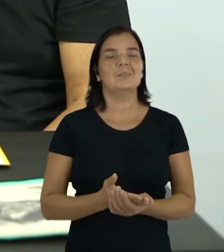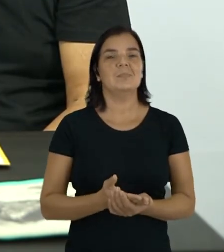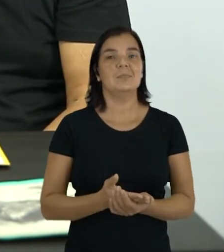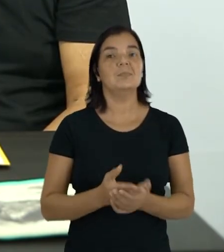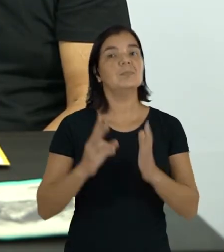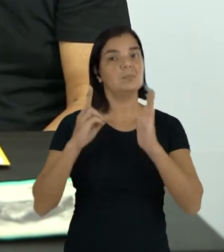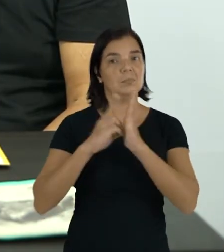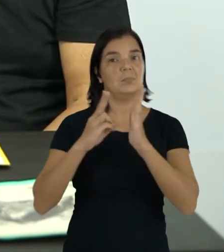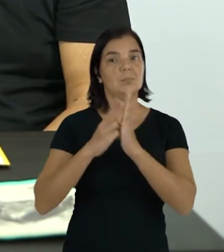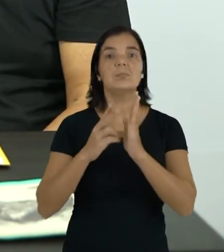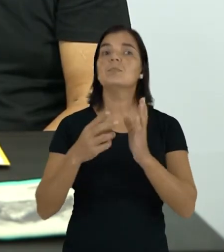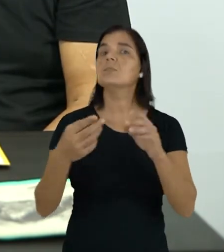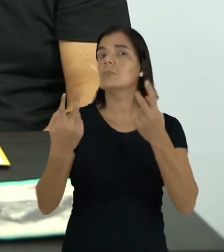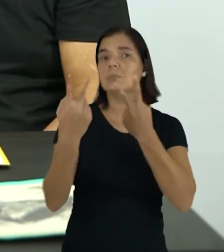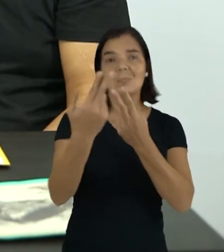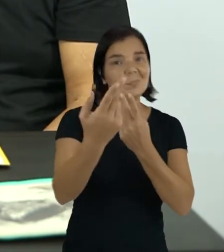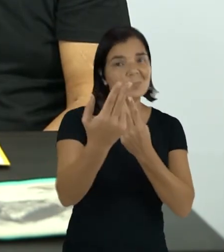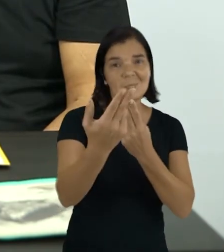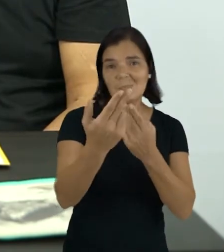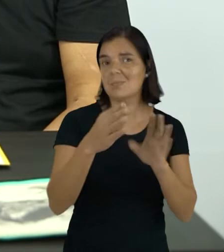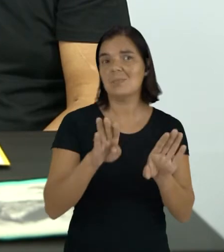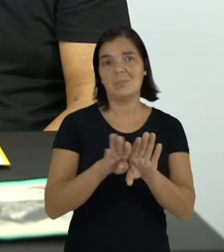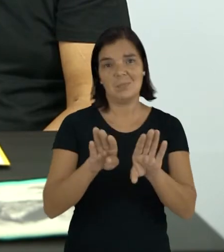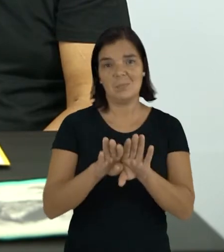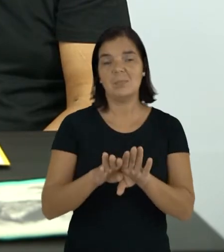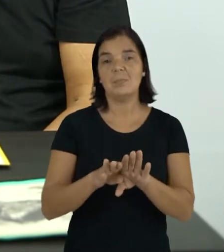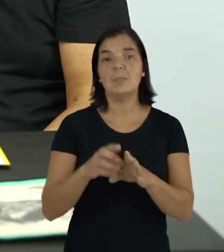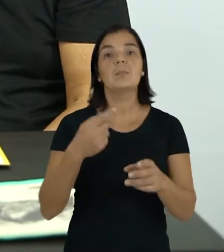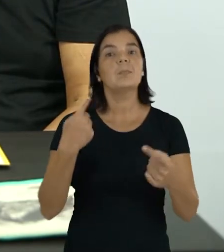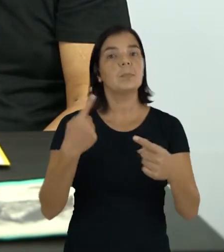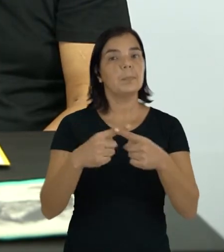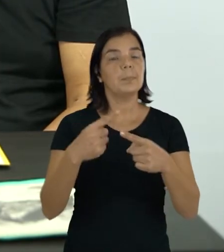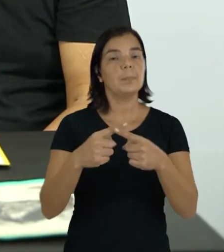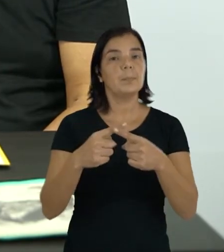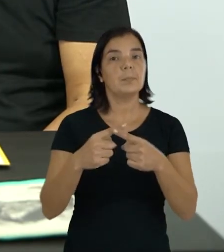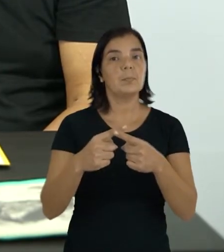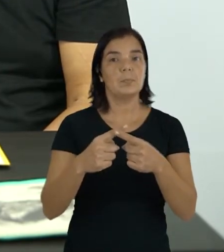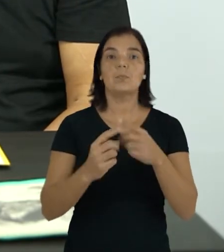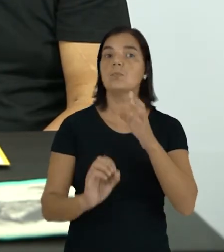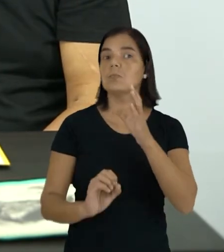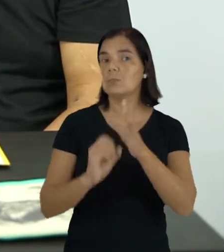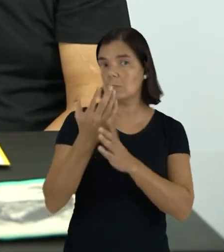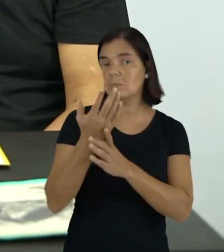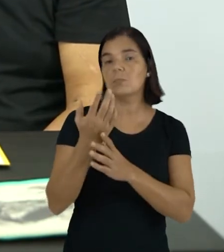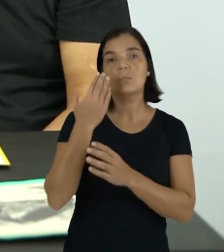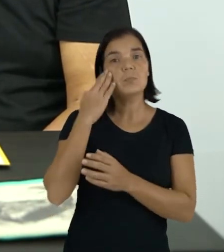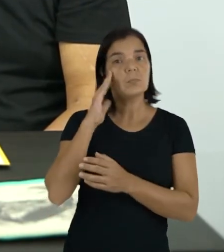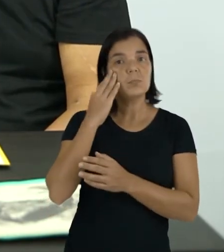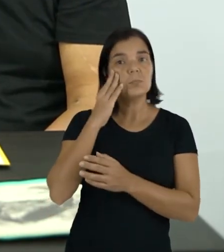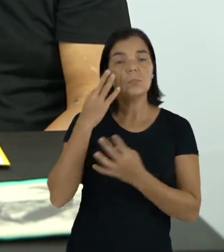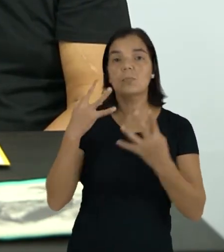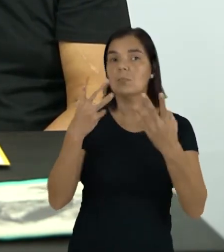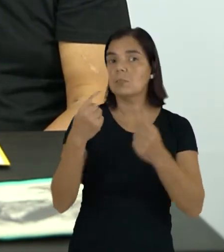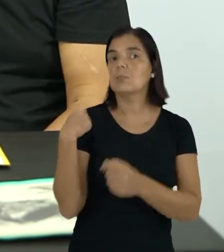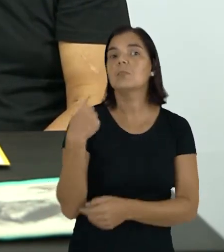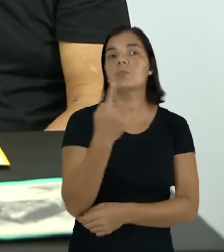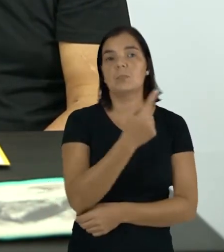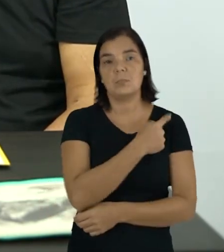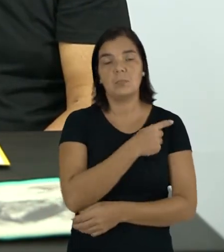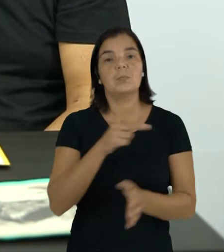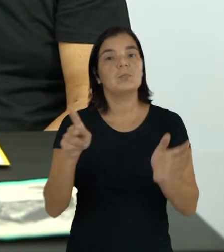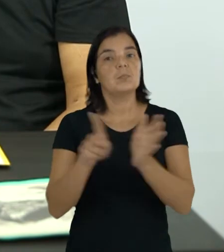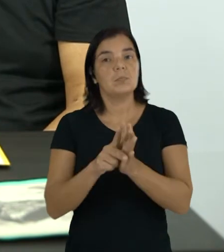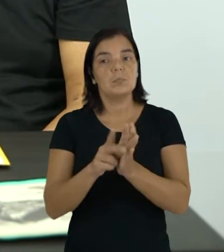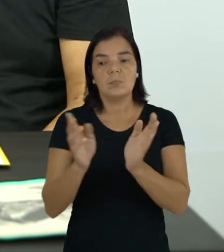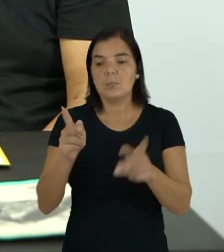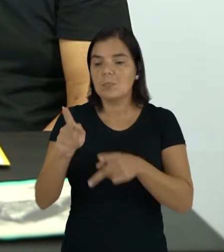sobre os indígenas, eles também estudam sobre nós. Porque nós fazemos parte, findou, né, professor, pelo que eu entendi, todos nós fazendo parte